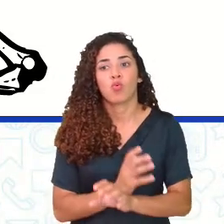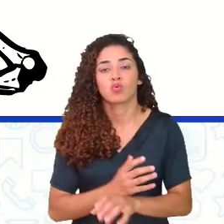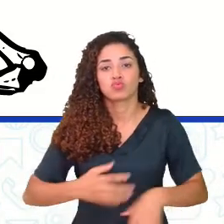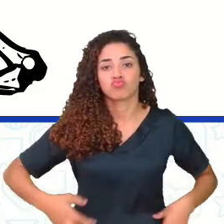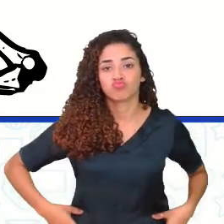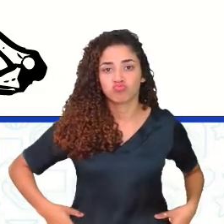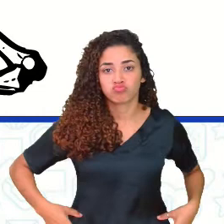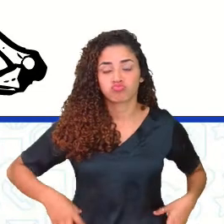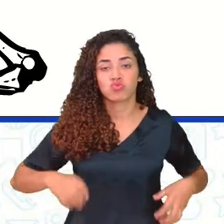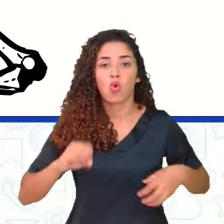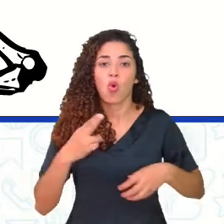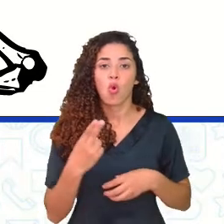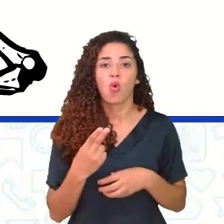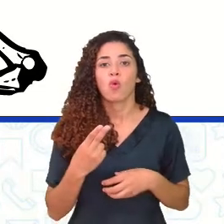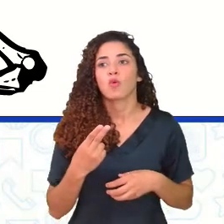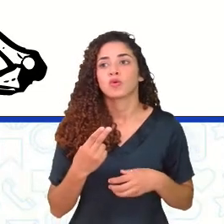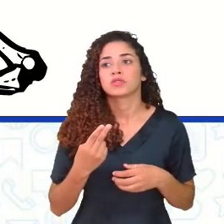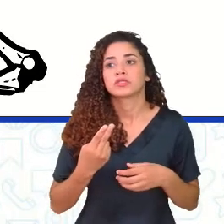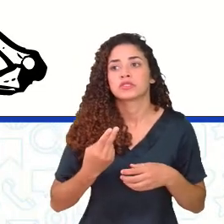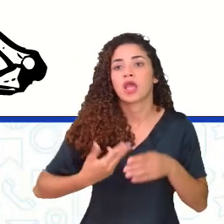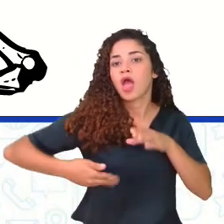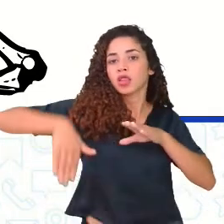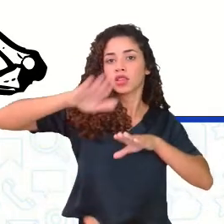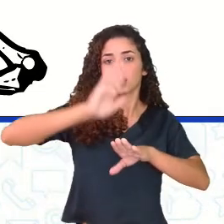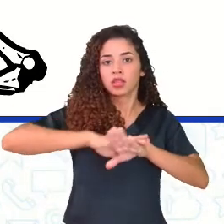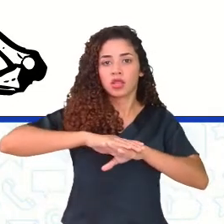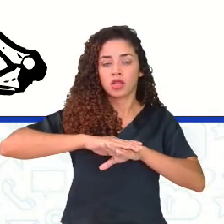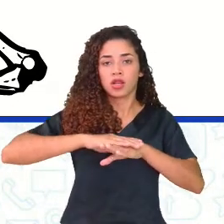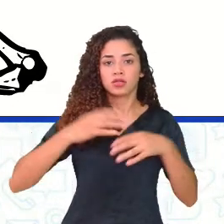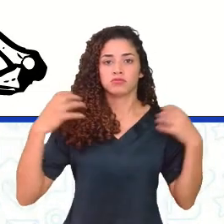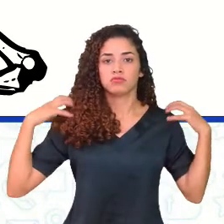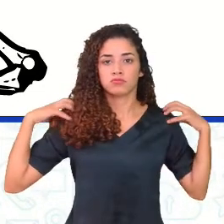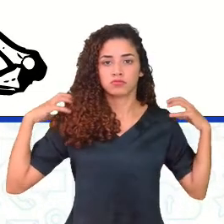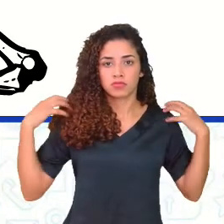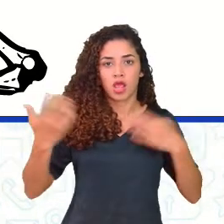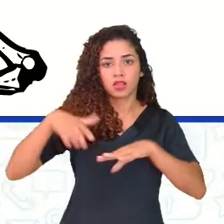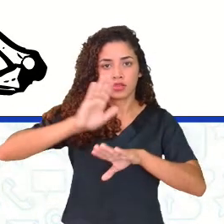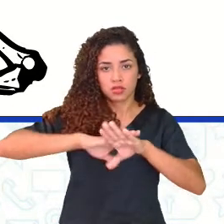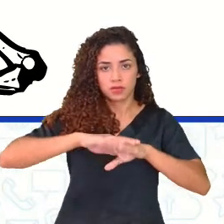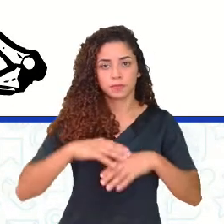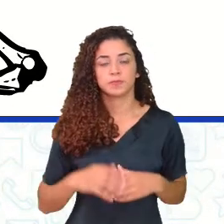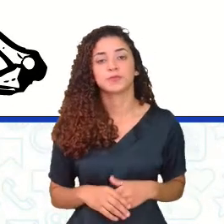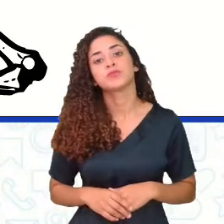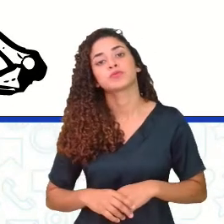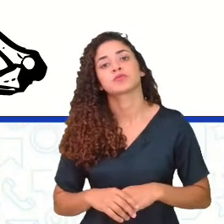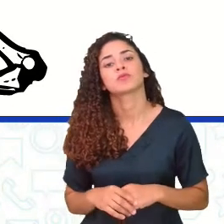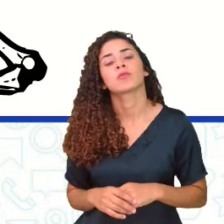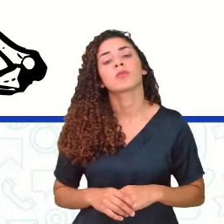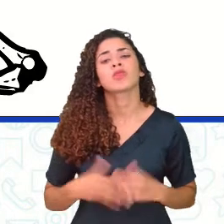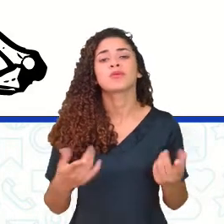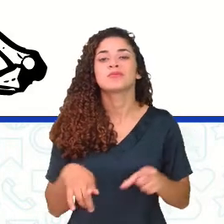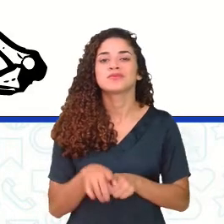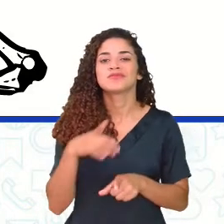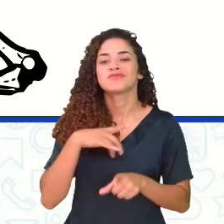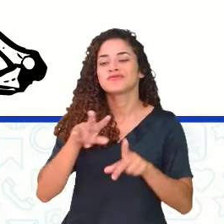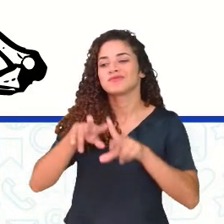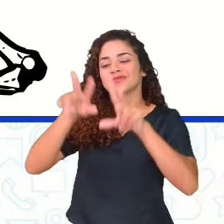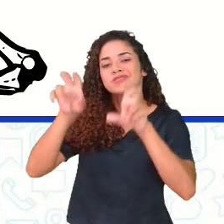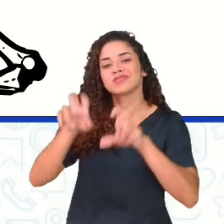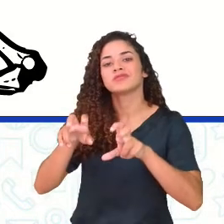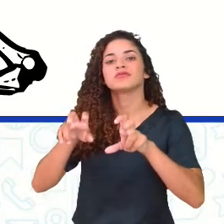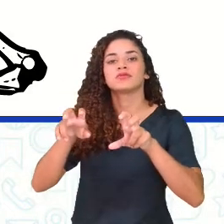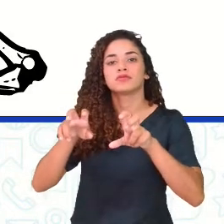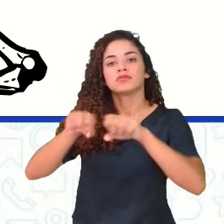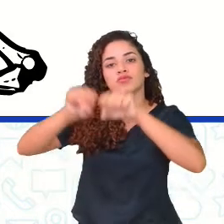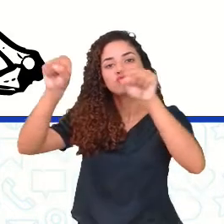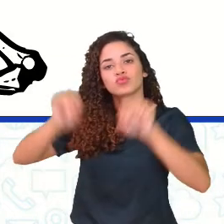bacia, como o omoplata, esse que fica atrás dos nossos ombros. Então, a gente vê aí a estrutura, né? E aqui do lado